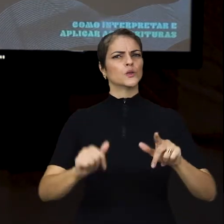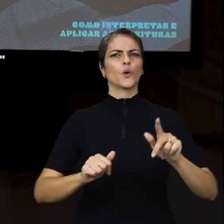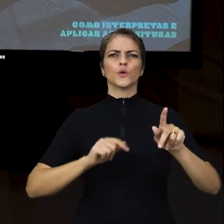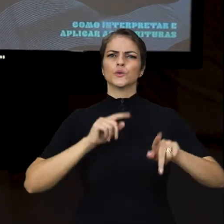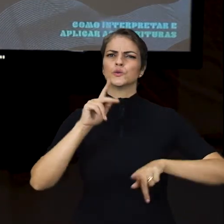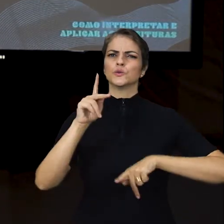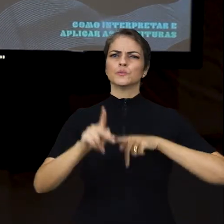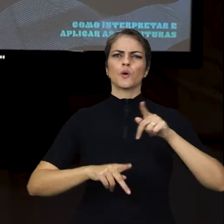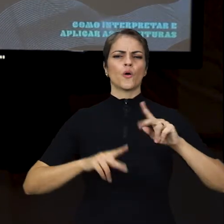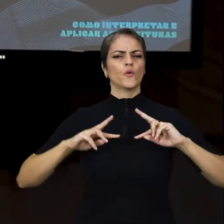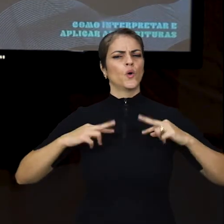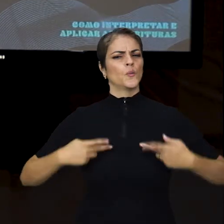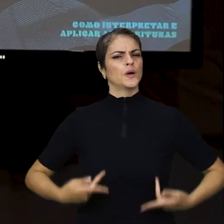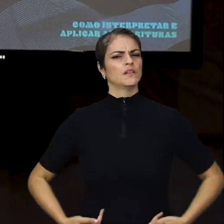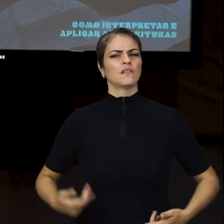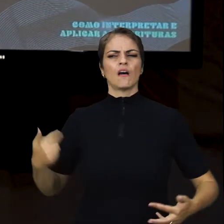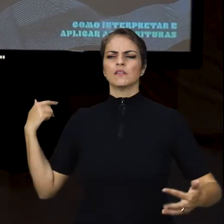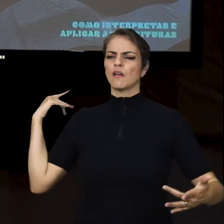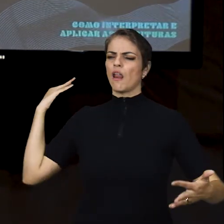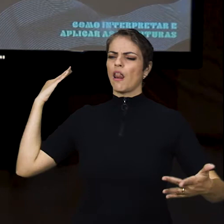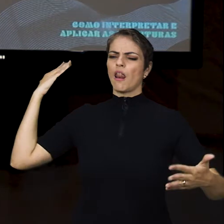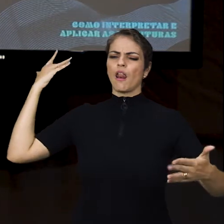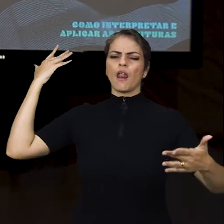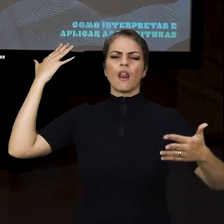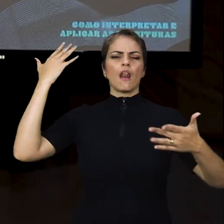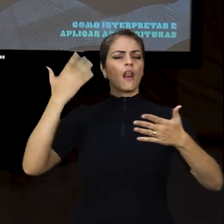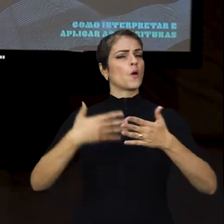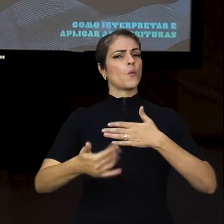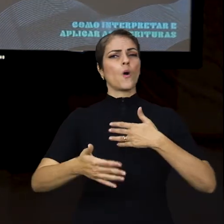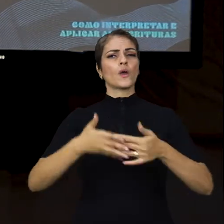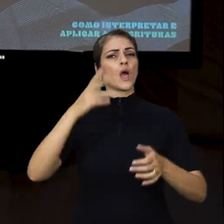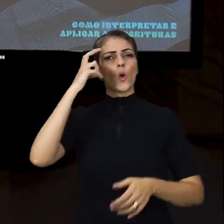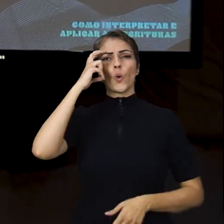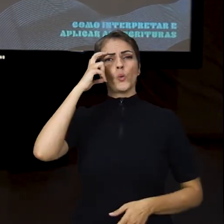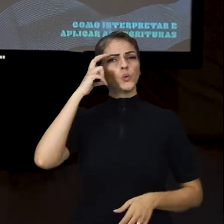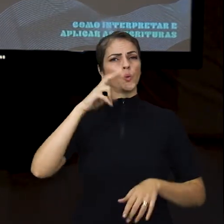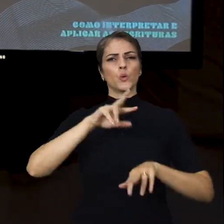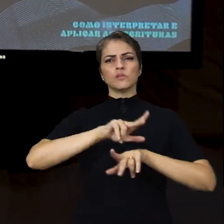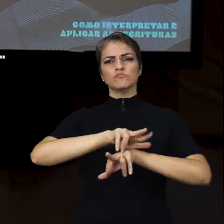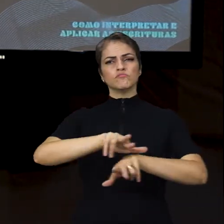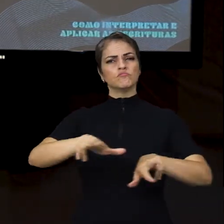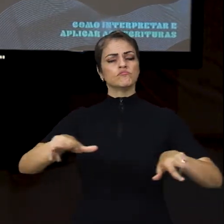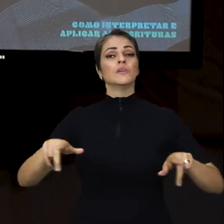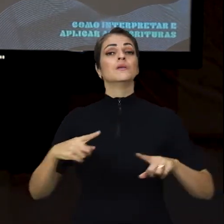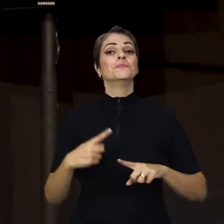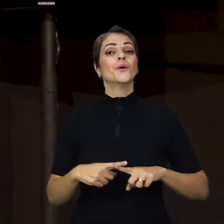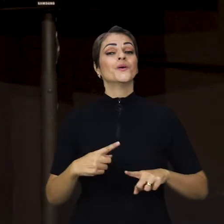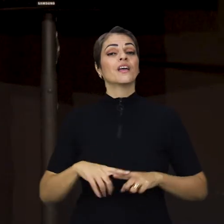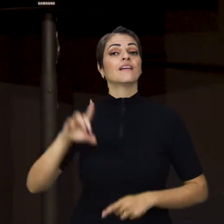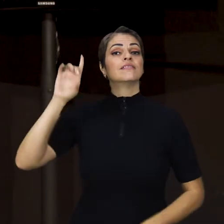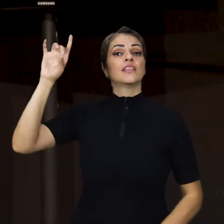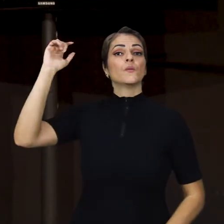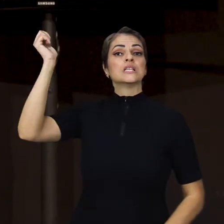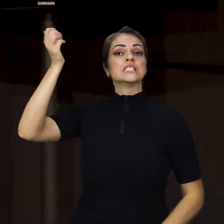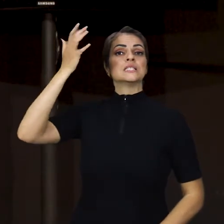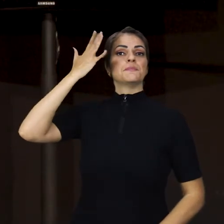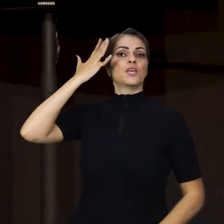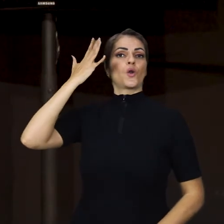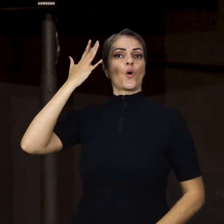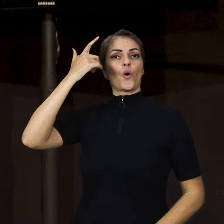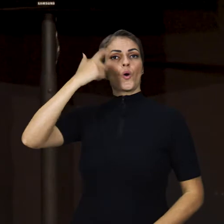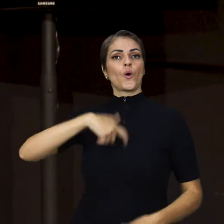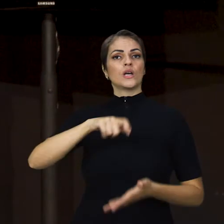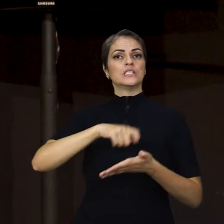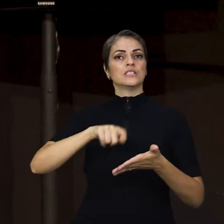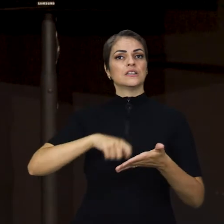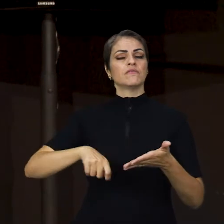eras e em todas as culturas. Então, justamente porque é um texto inspirado por Deus e útil para a nossa